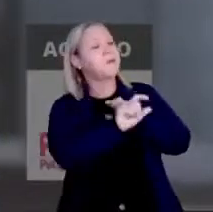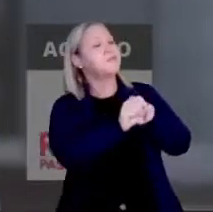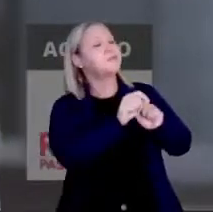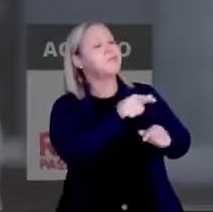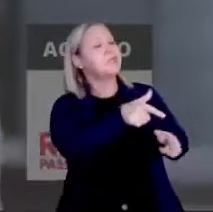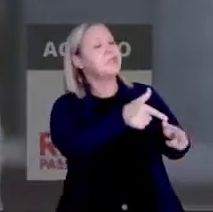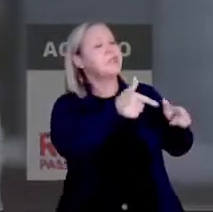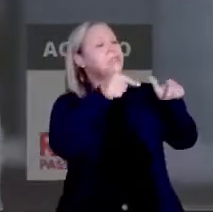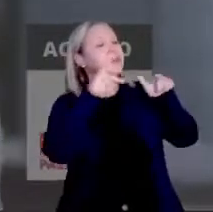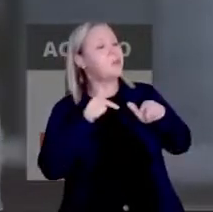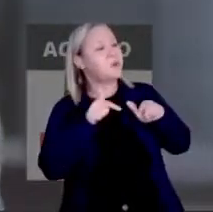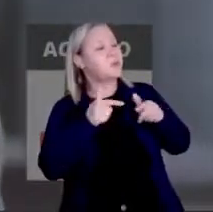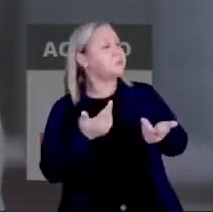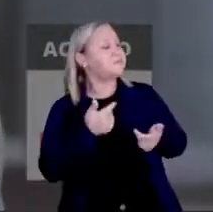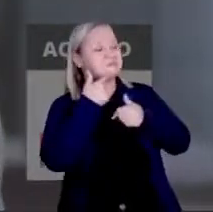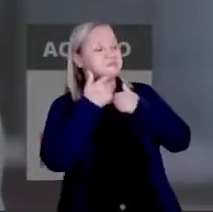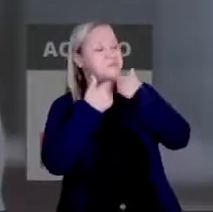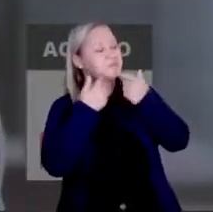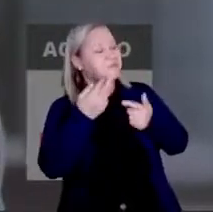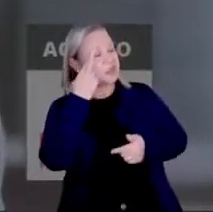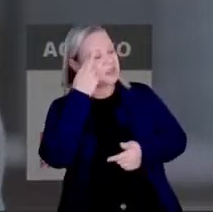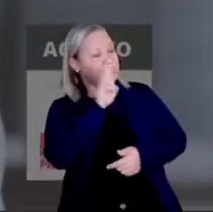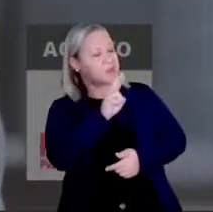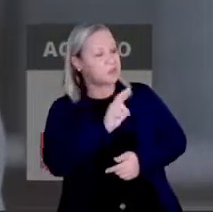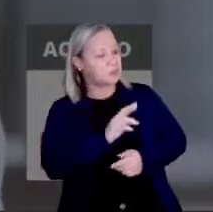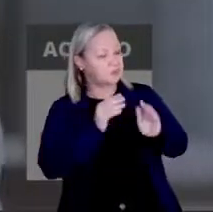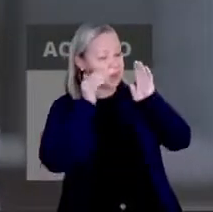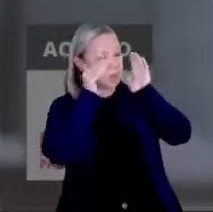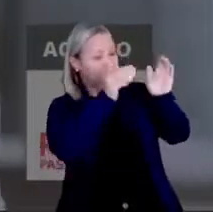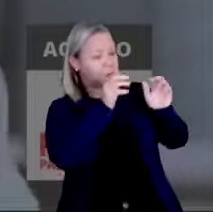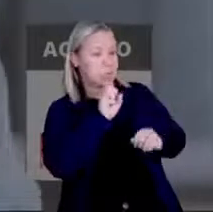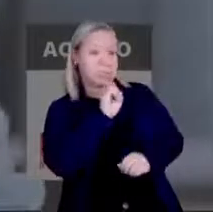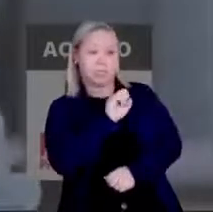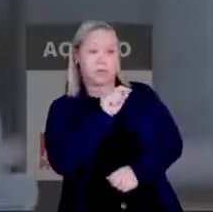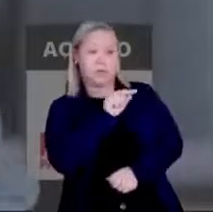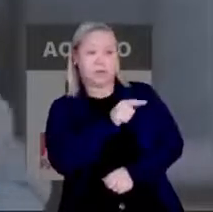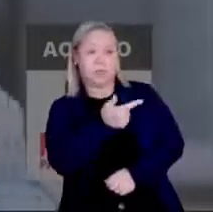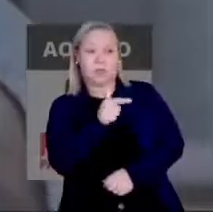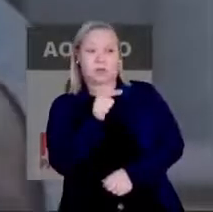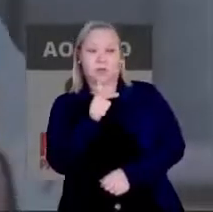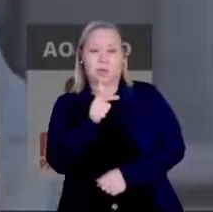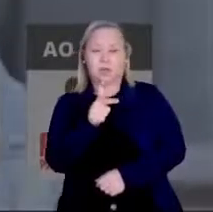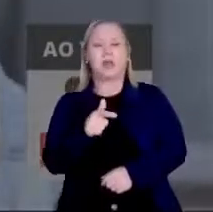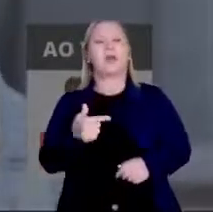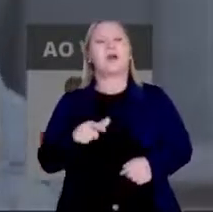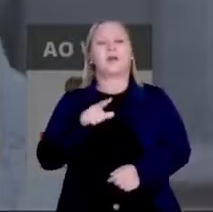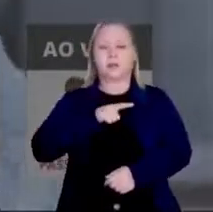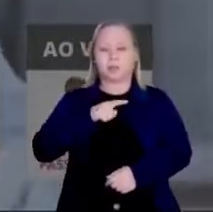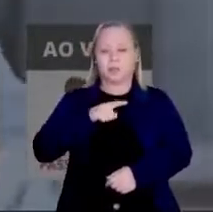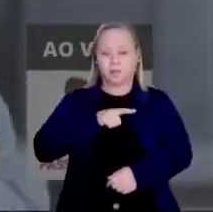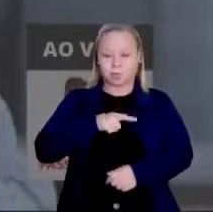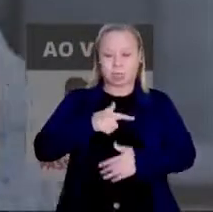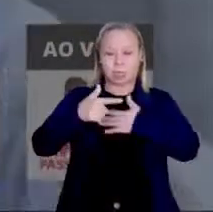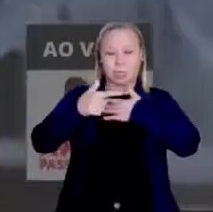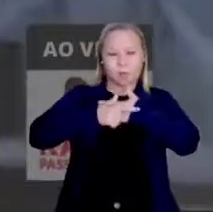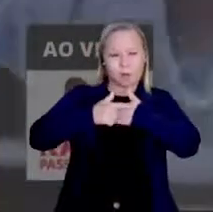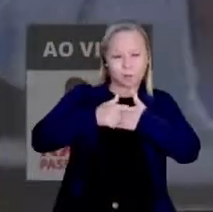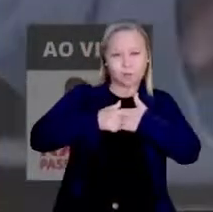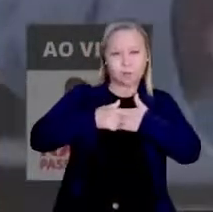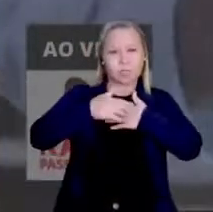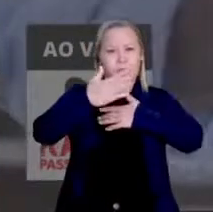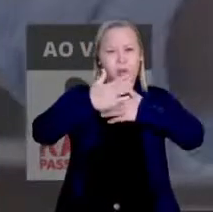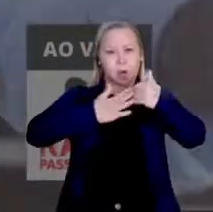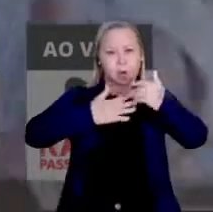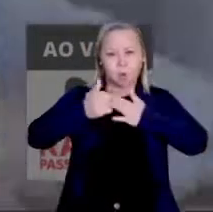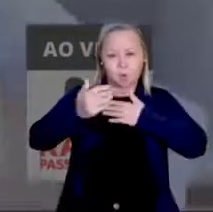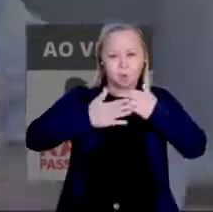e Dilma, quase 550 novas escolas técnicas nesse país, mais dos institutos federais, e eu sei que